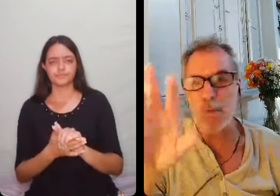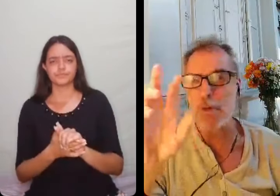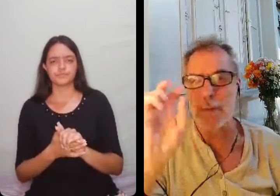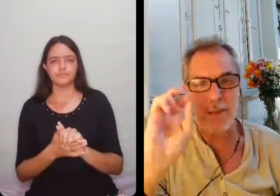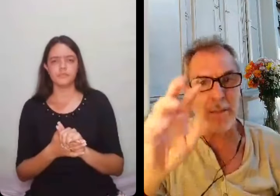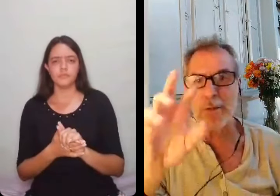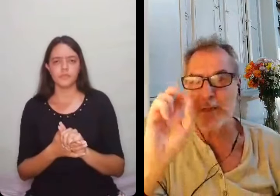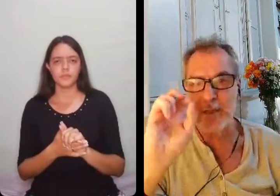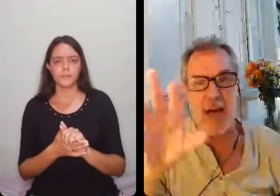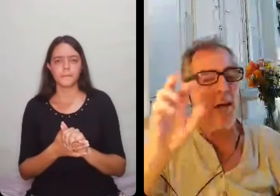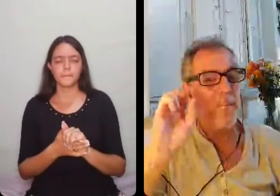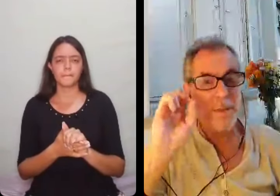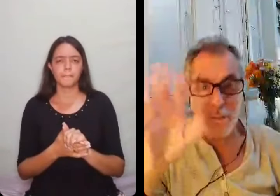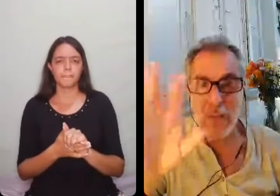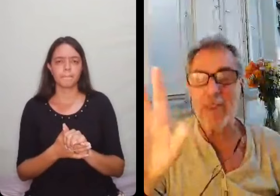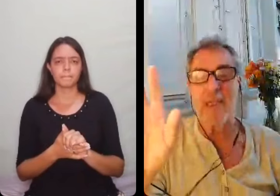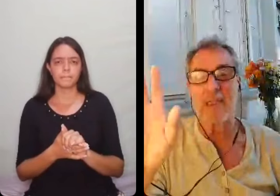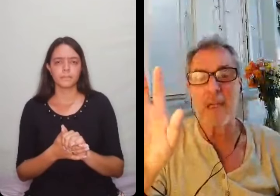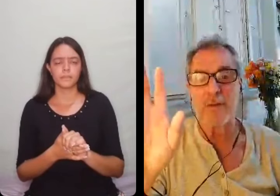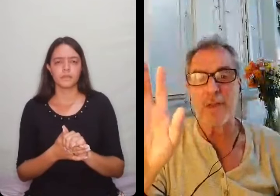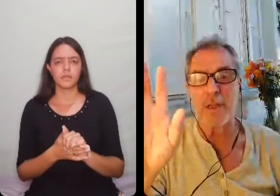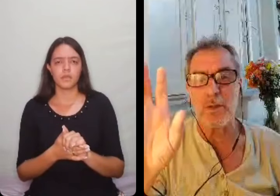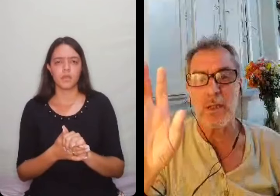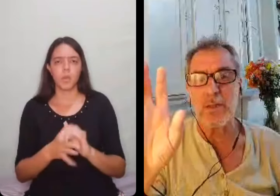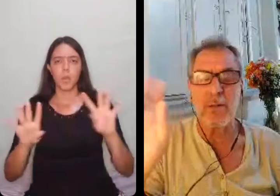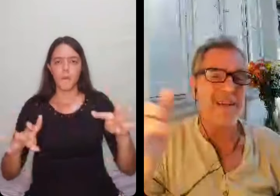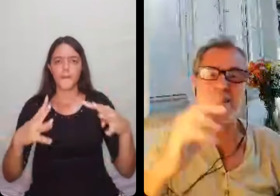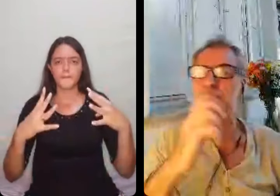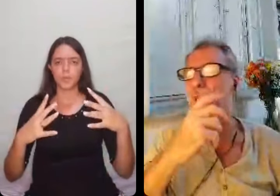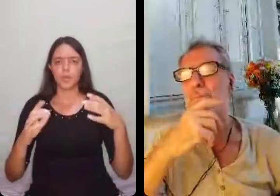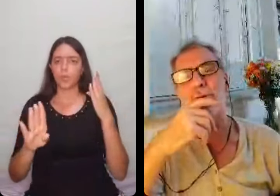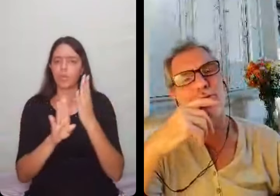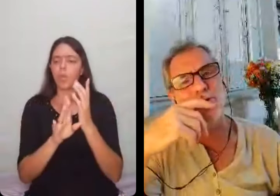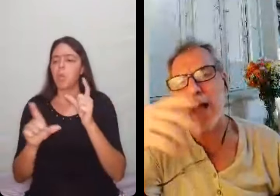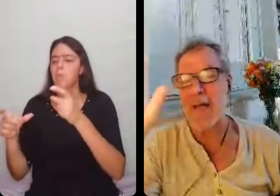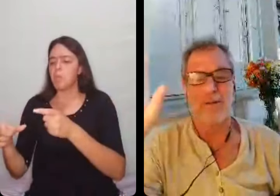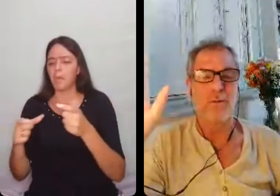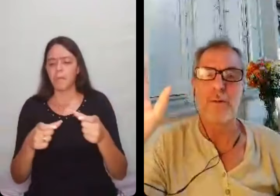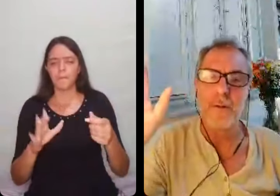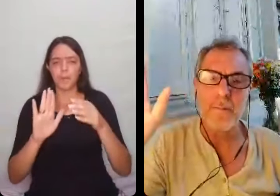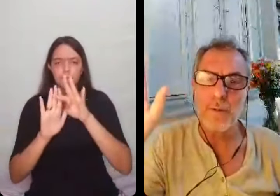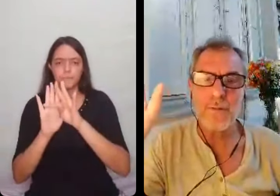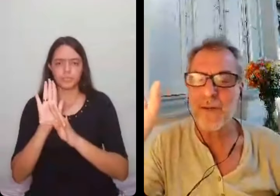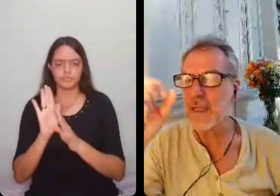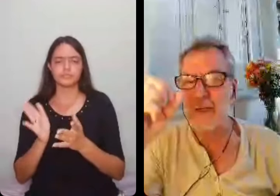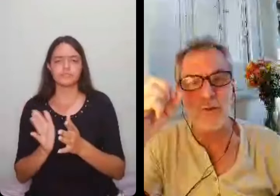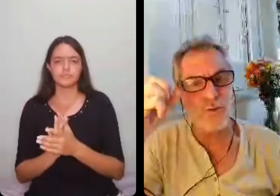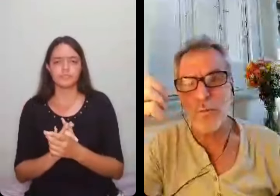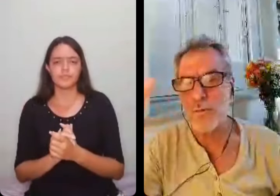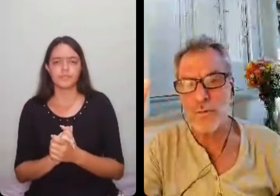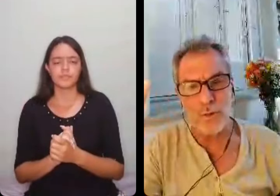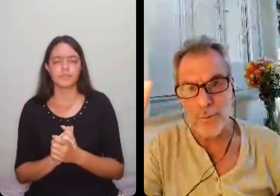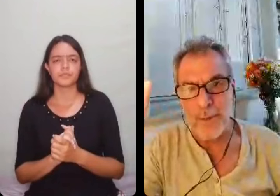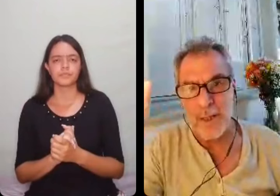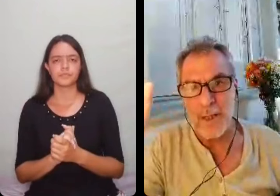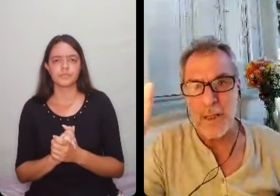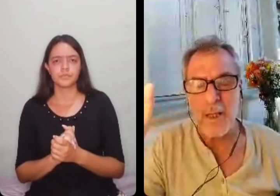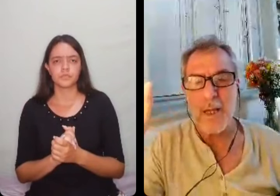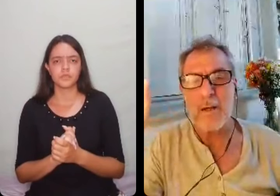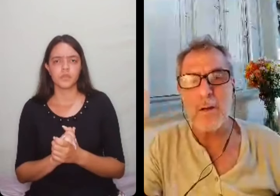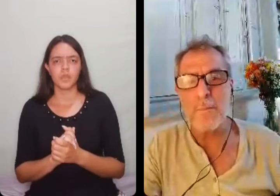do público para saber onde está. Mas uma vez que a gente conseguiu isso, a imagem pode ir para o seu lado, pode fazer o seu mundo.